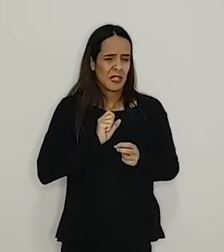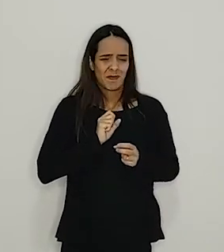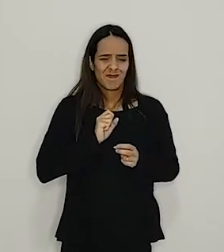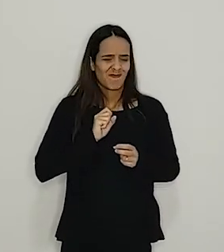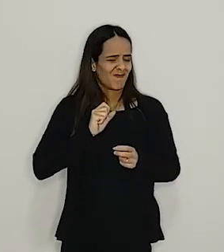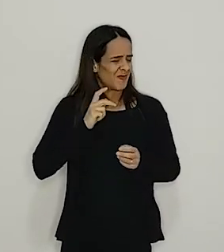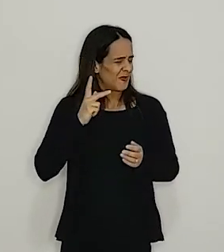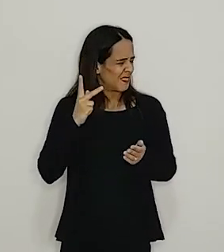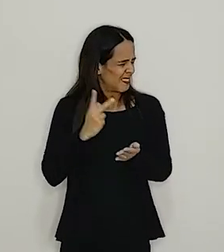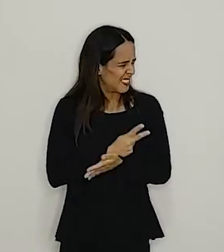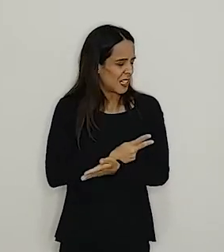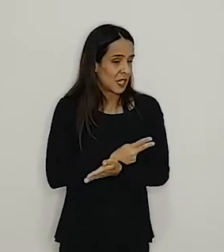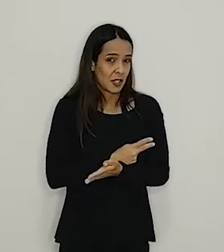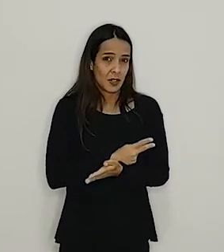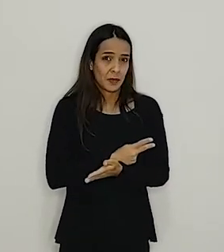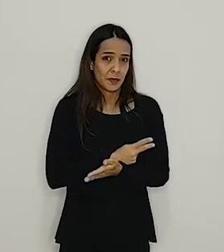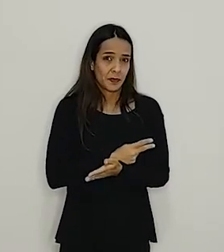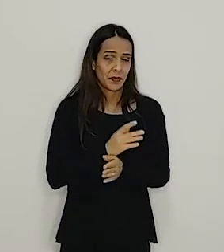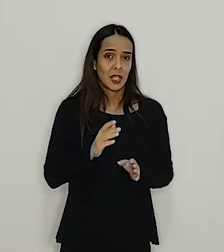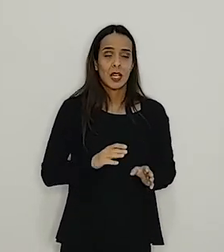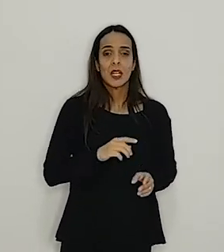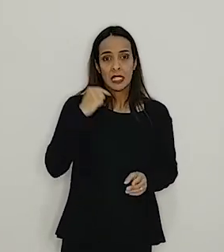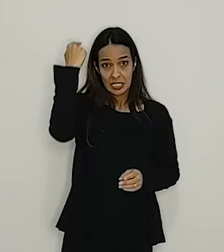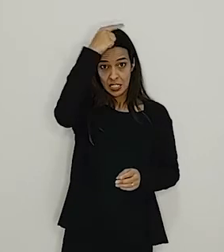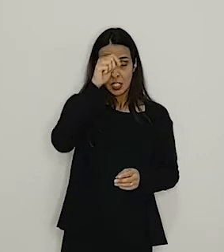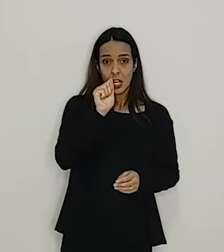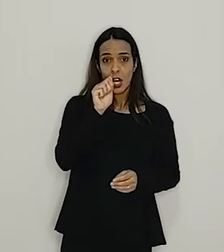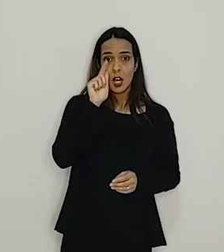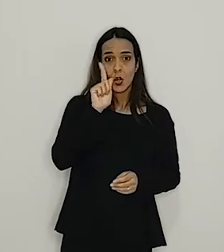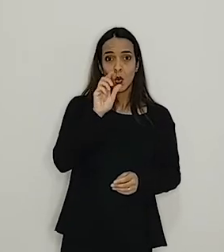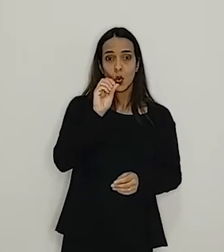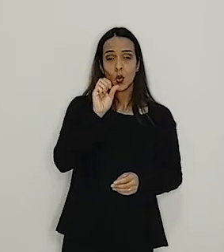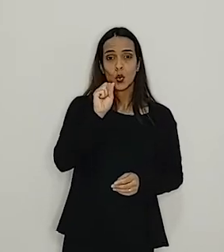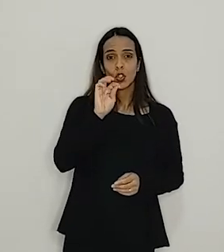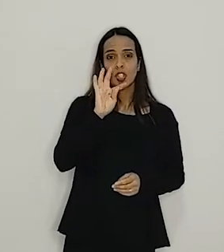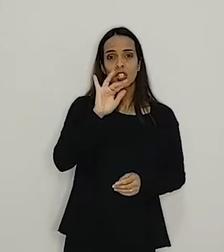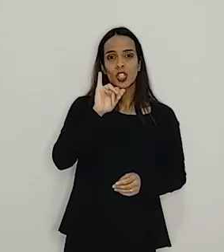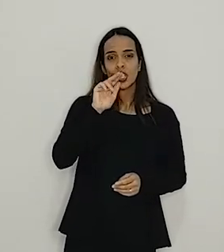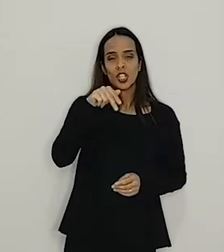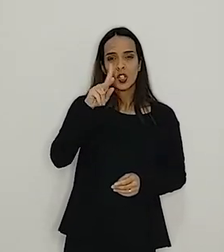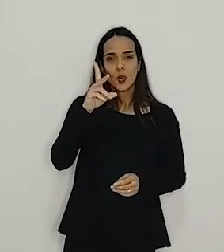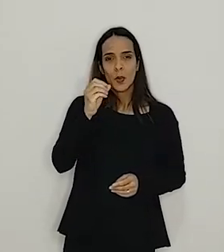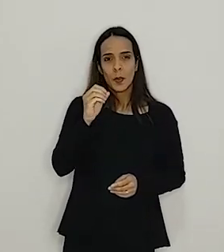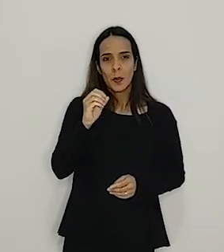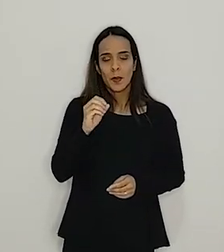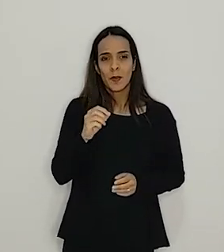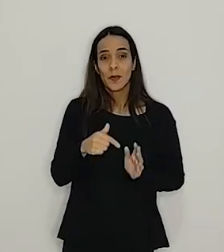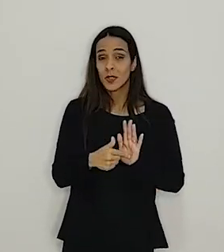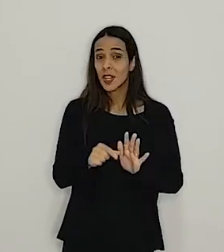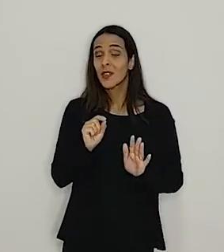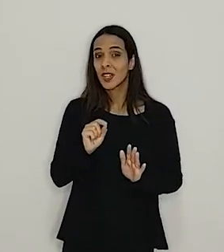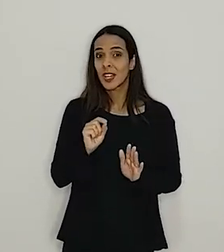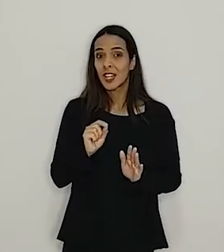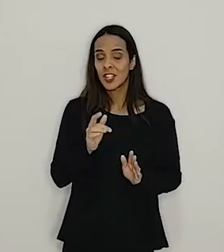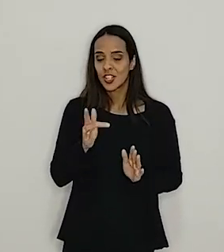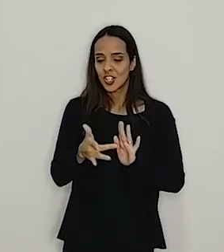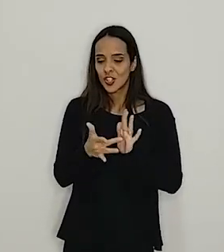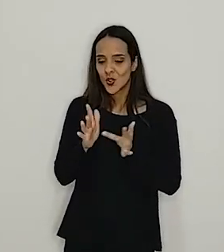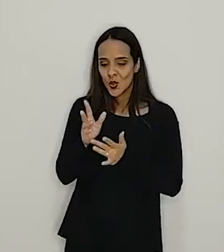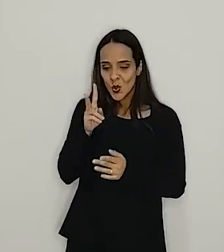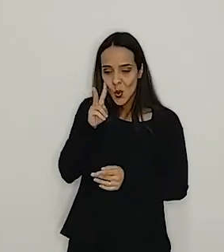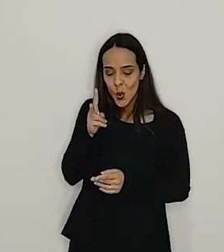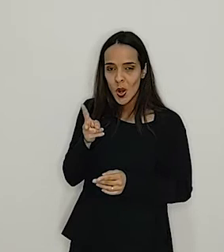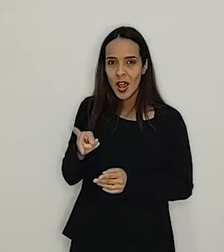homem depravado de Santo Agostinho. Jesus, quando olhava para aquelas pessoas, ele compreendia a depravação daquelas pessoas.